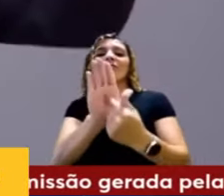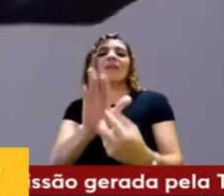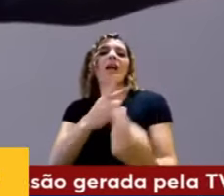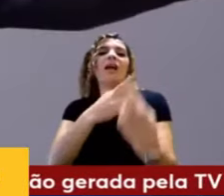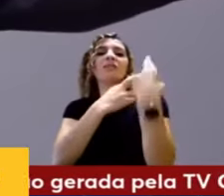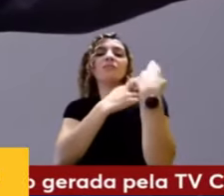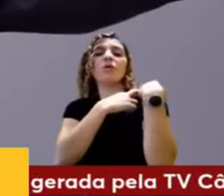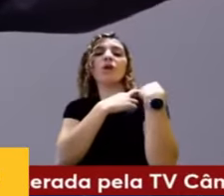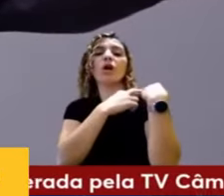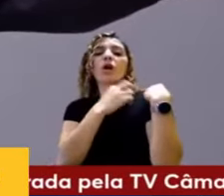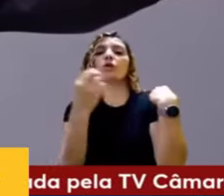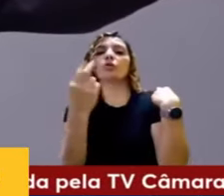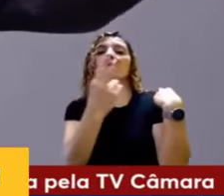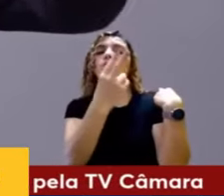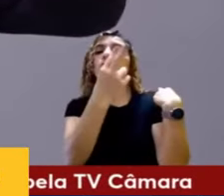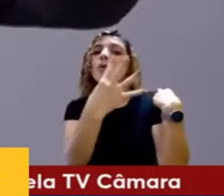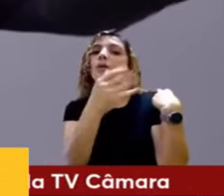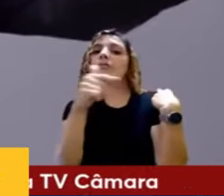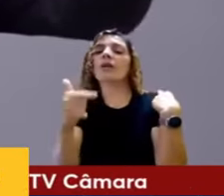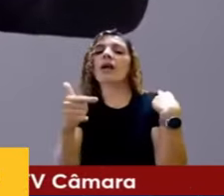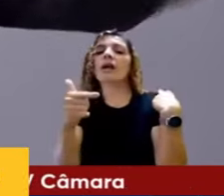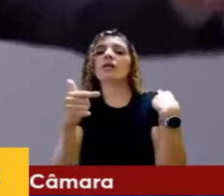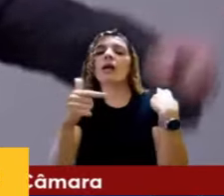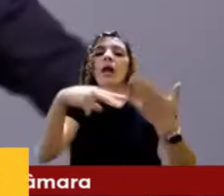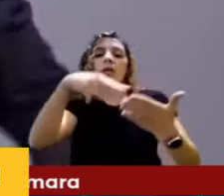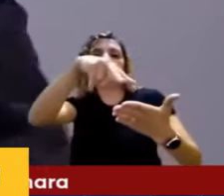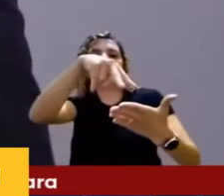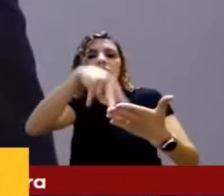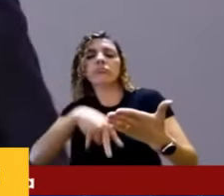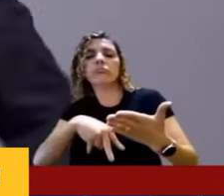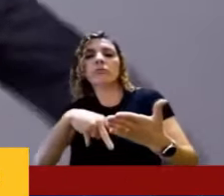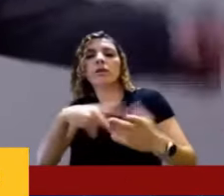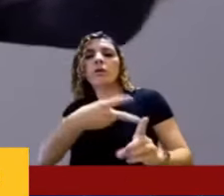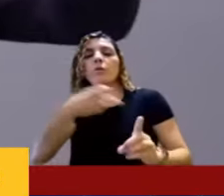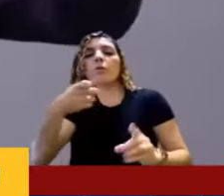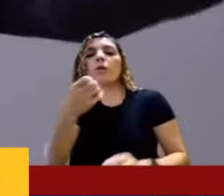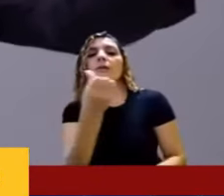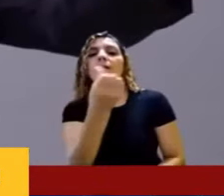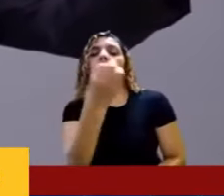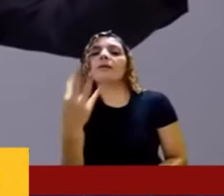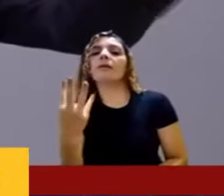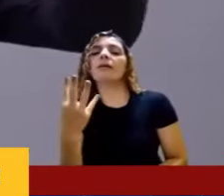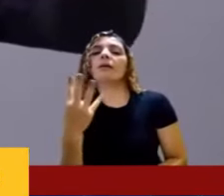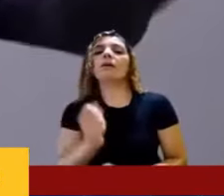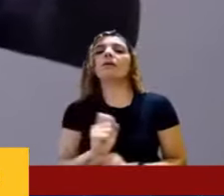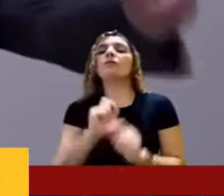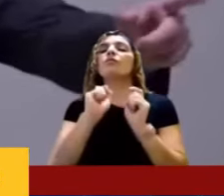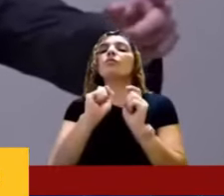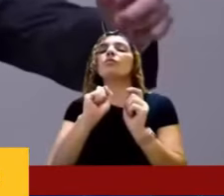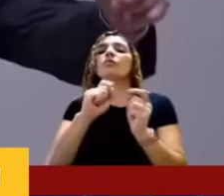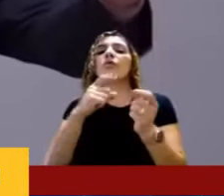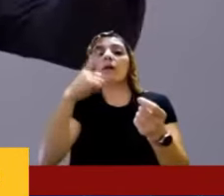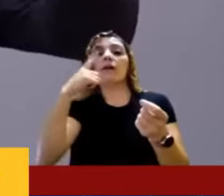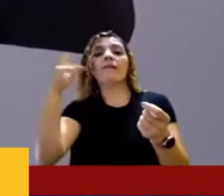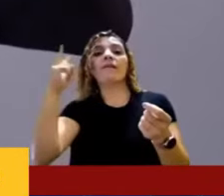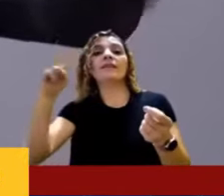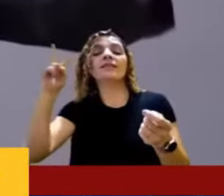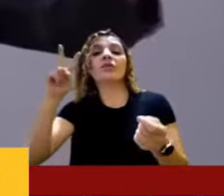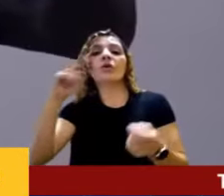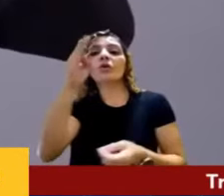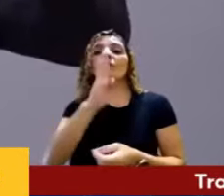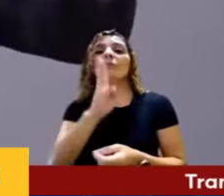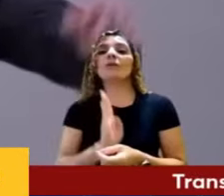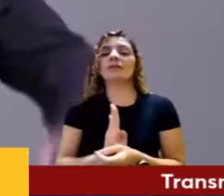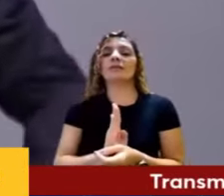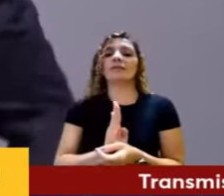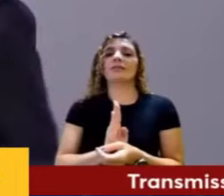Quando a gente lê o golpe de 64, quando a gente lê a história do Brasil, a gente